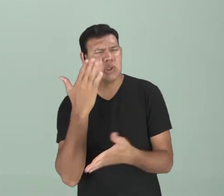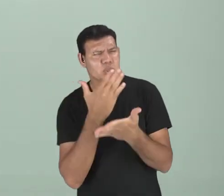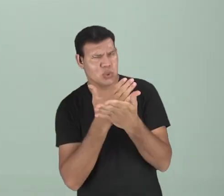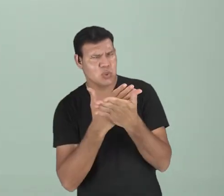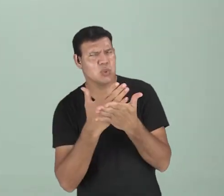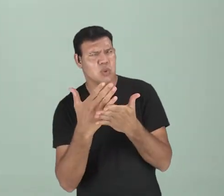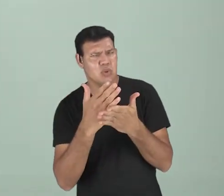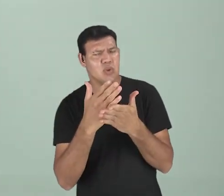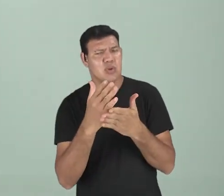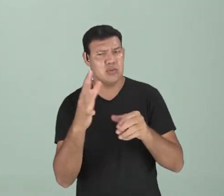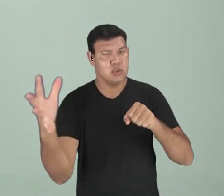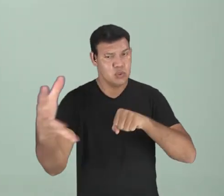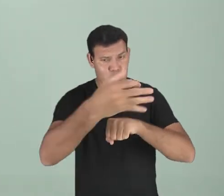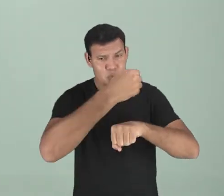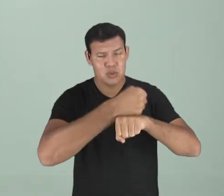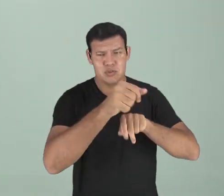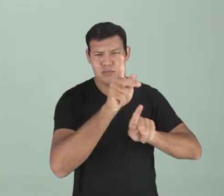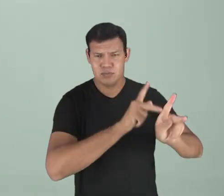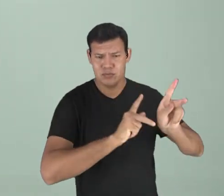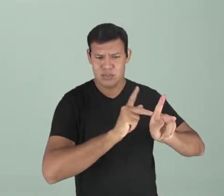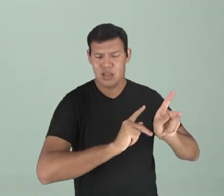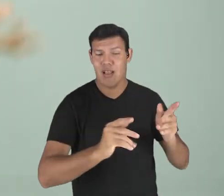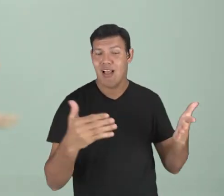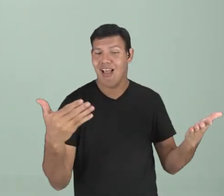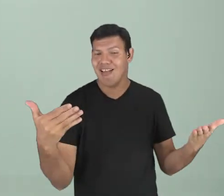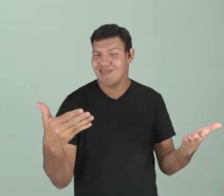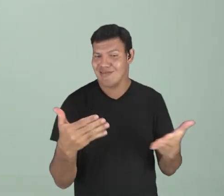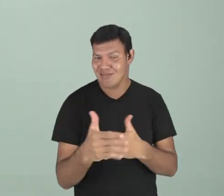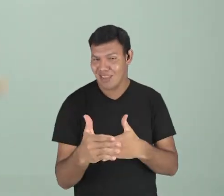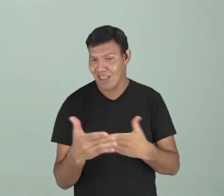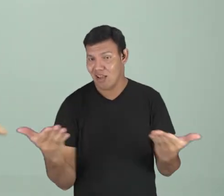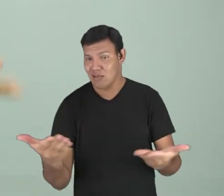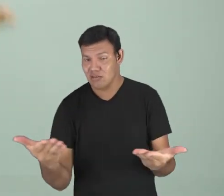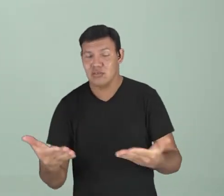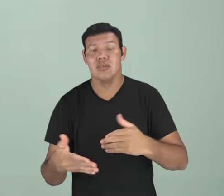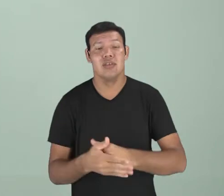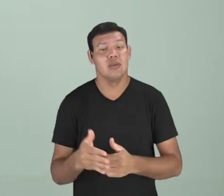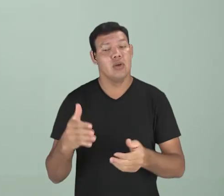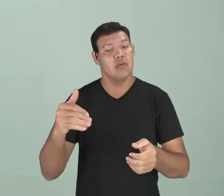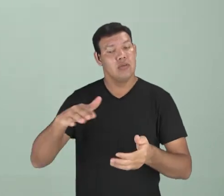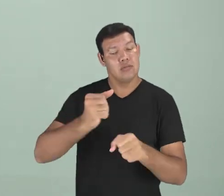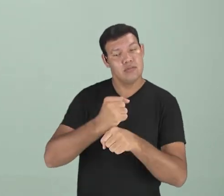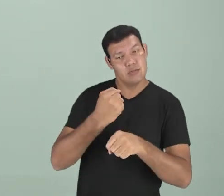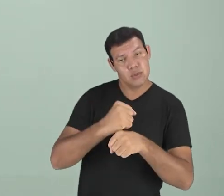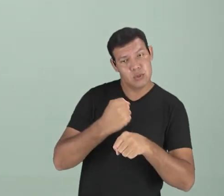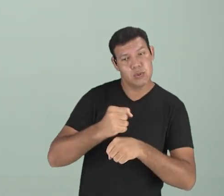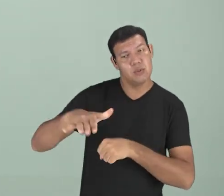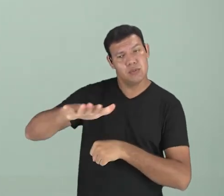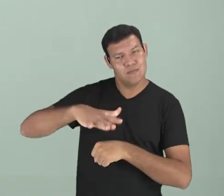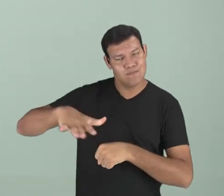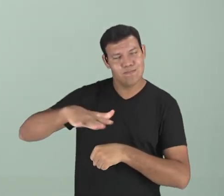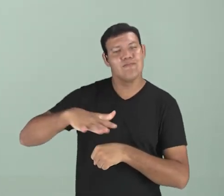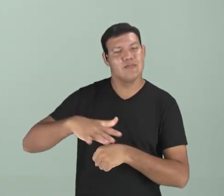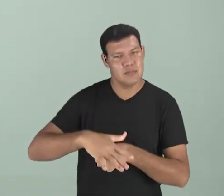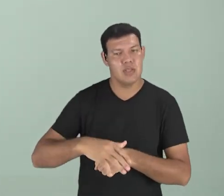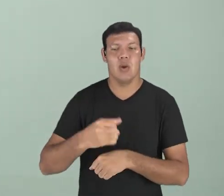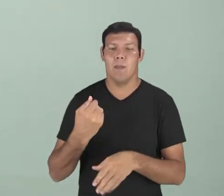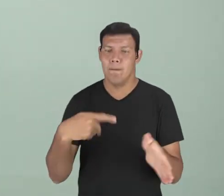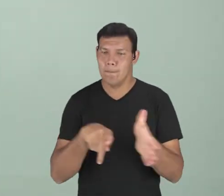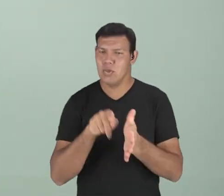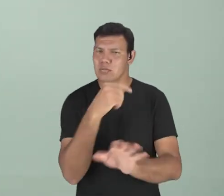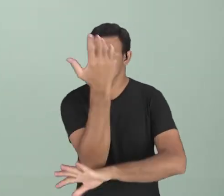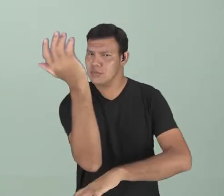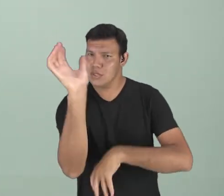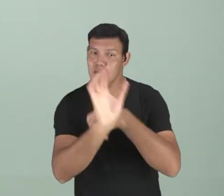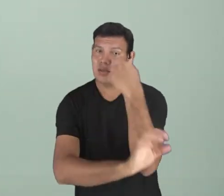do povoamento histórico até atualmente, tudo que a gente tem como construção de espaço proveio dos próprios meios naturais.